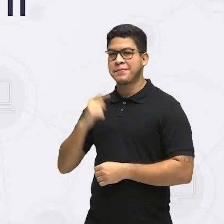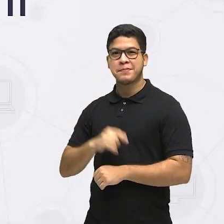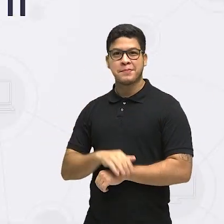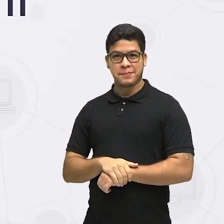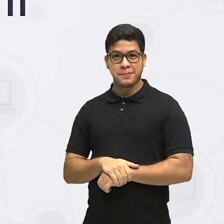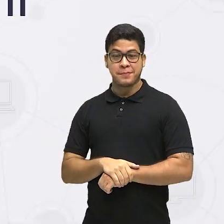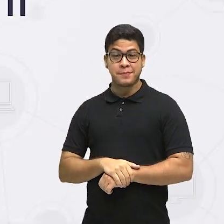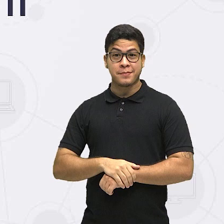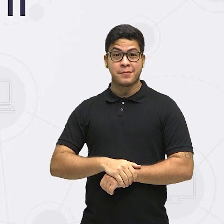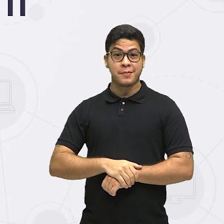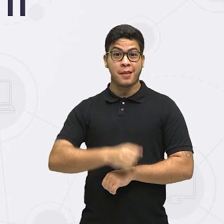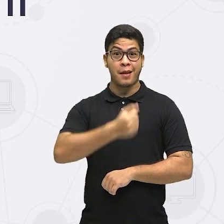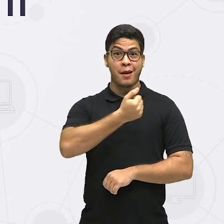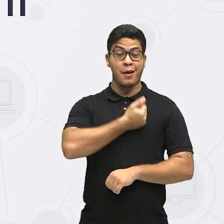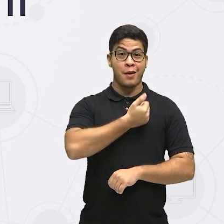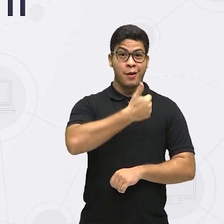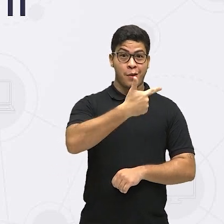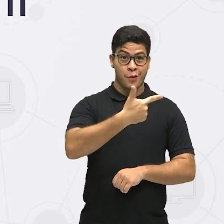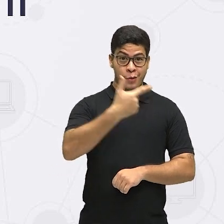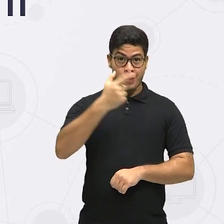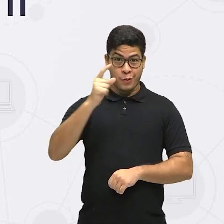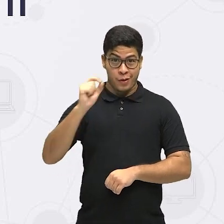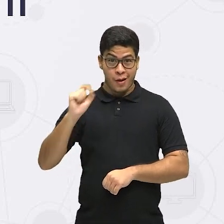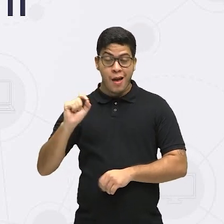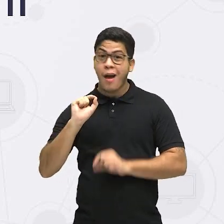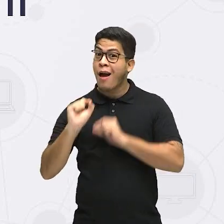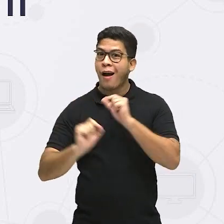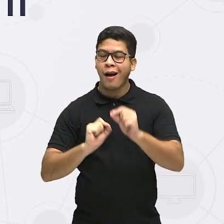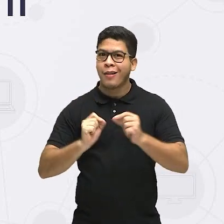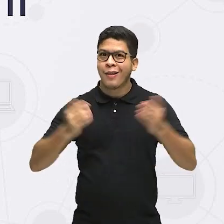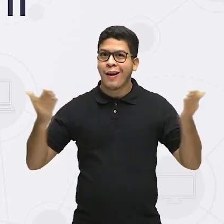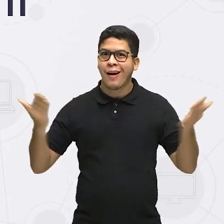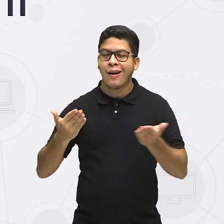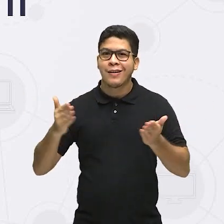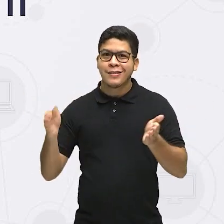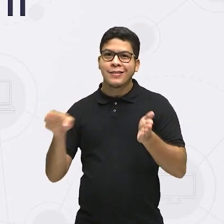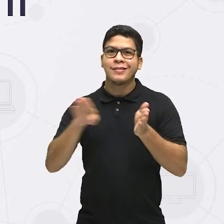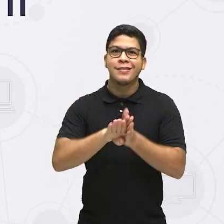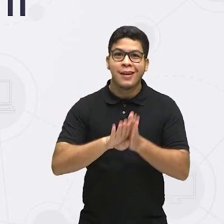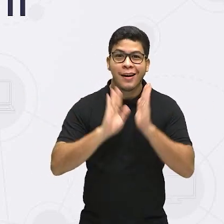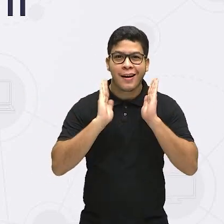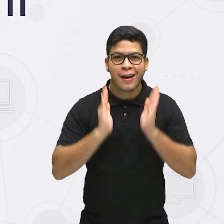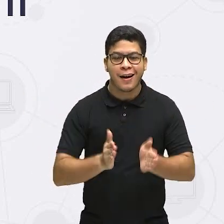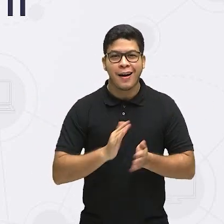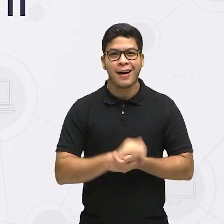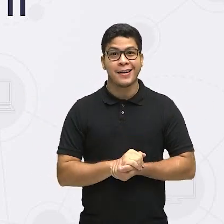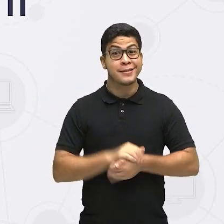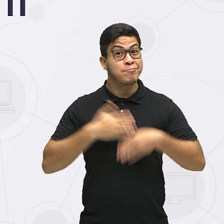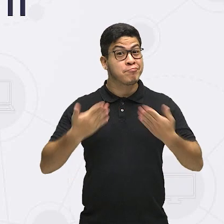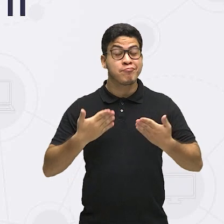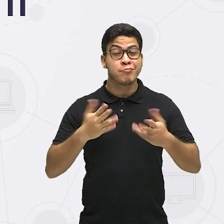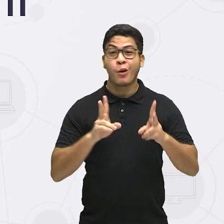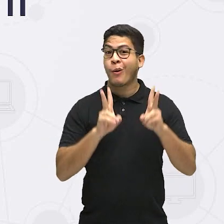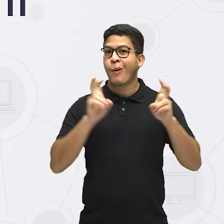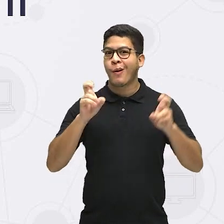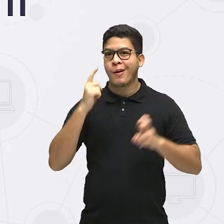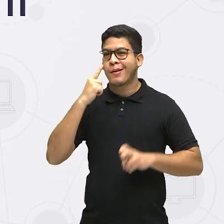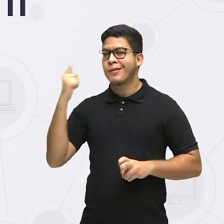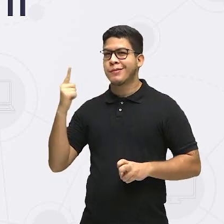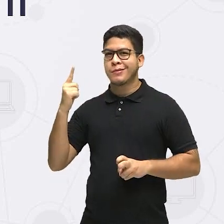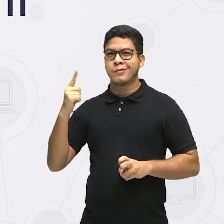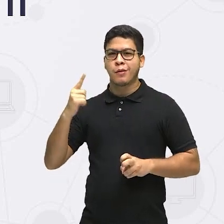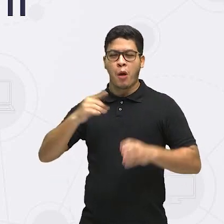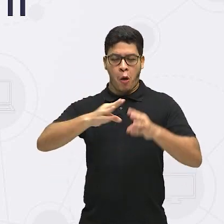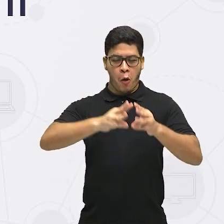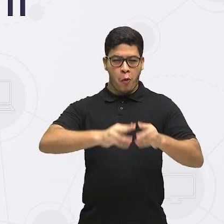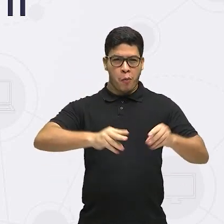de número 200, olha onde já chegamos. E o nosso tema da aula de ciências de hoje é